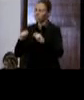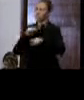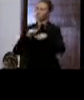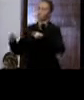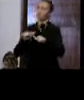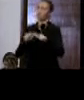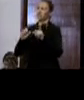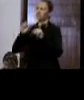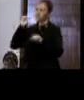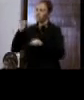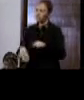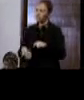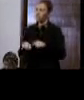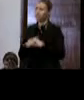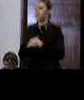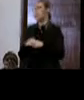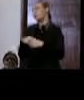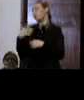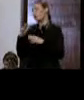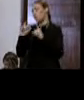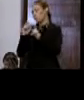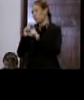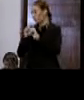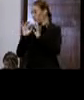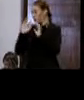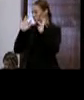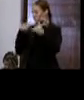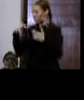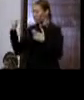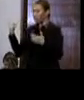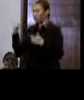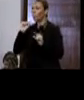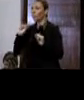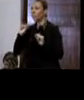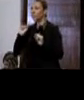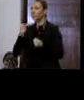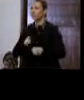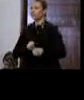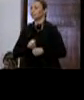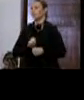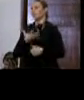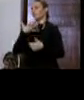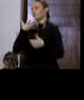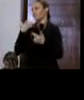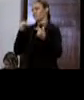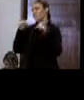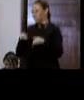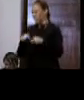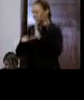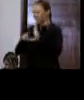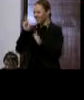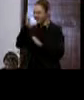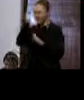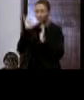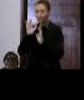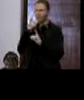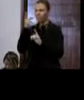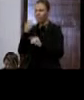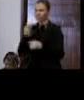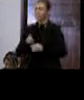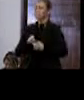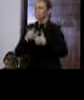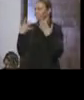nesse sentido. A minha palavra final é de satisfação. Guido já usou essa palavra aqui agora há pouco. E eu